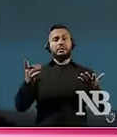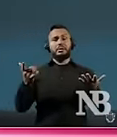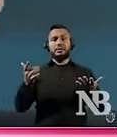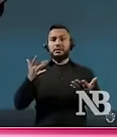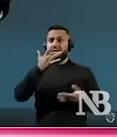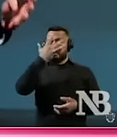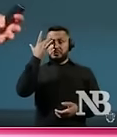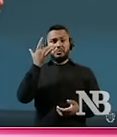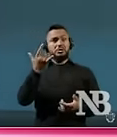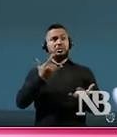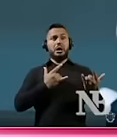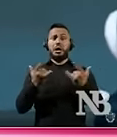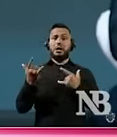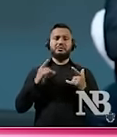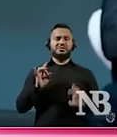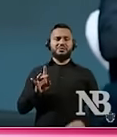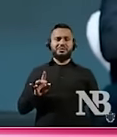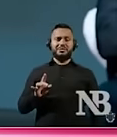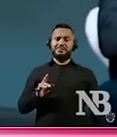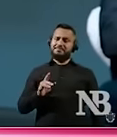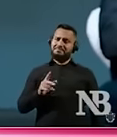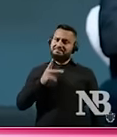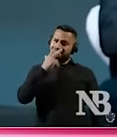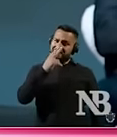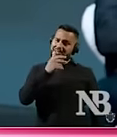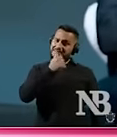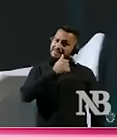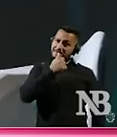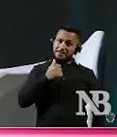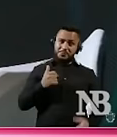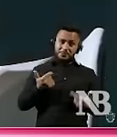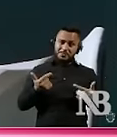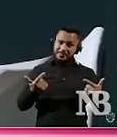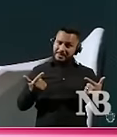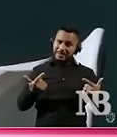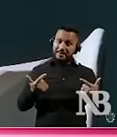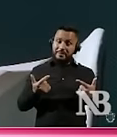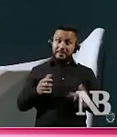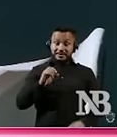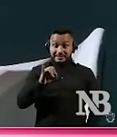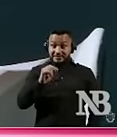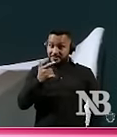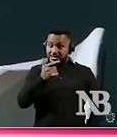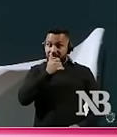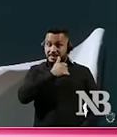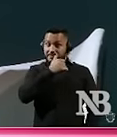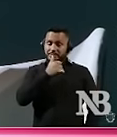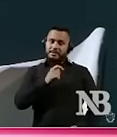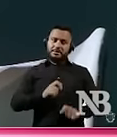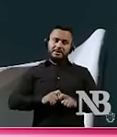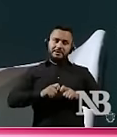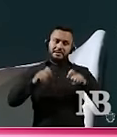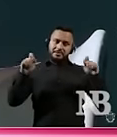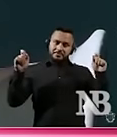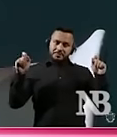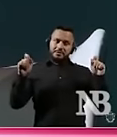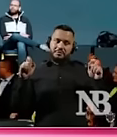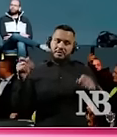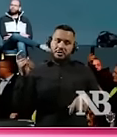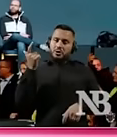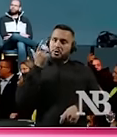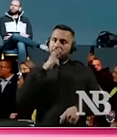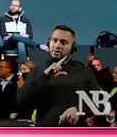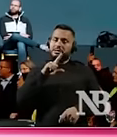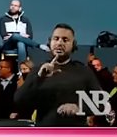para o seu filho, você não está fazendo sacrifícios. E sem sacrifícios é impossível você estar alcançando o